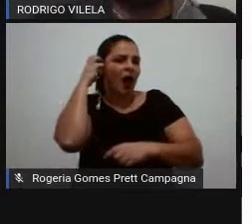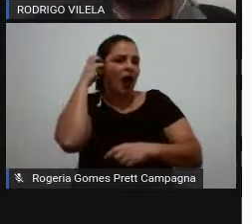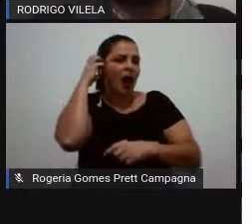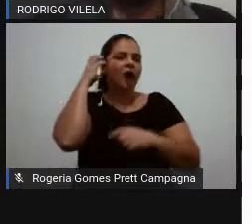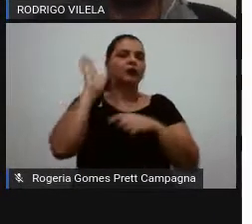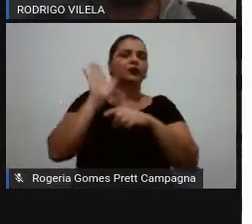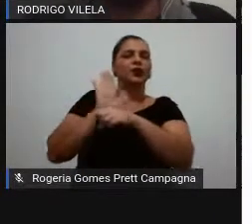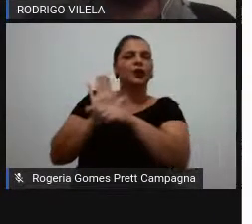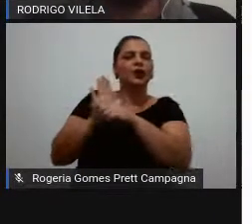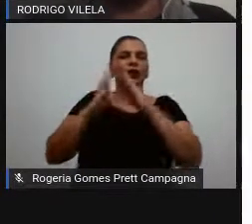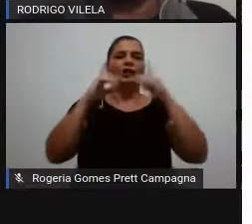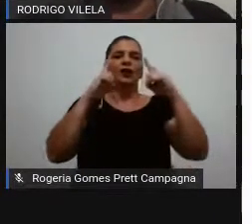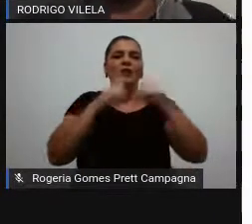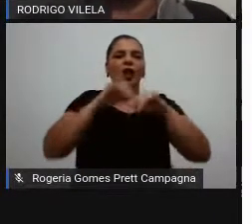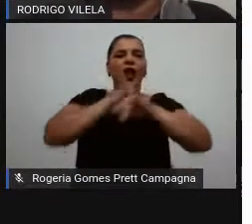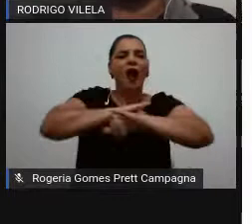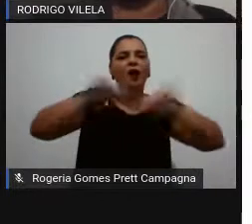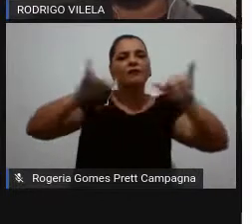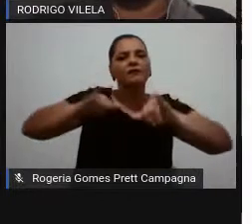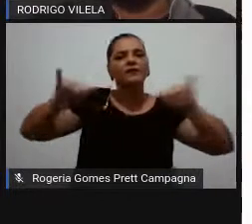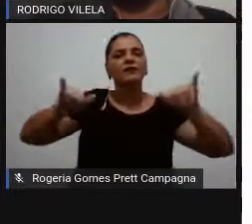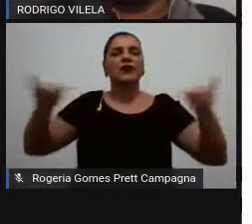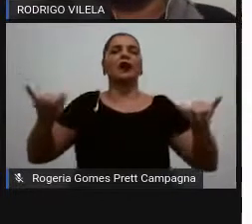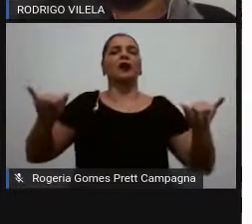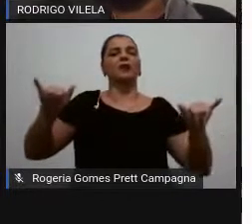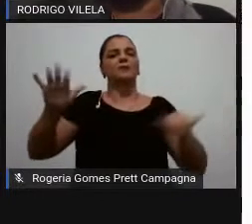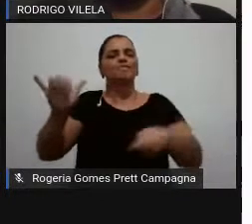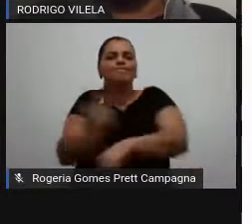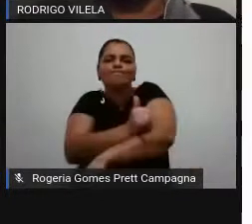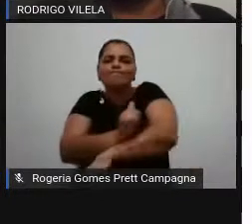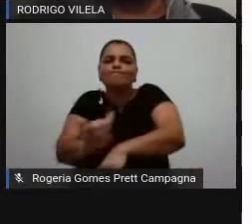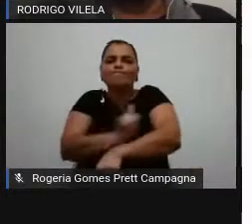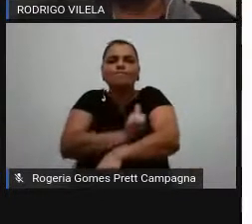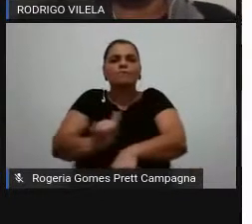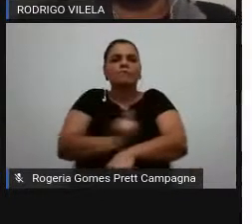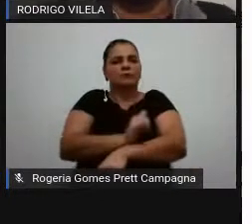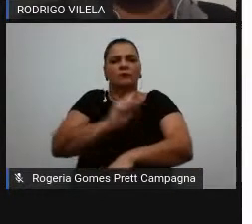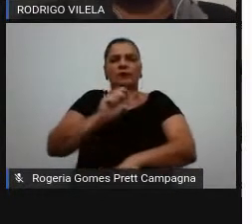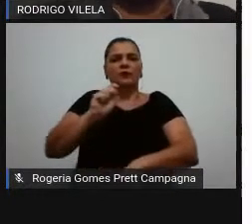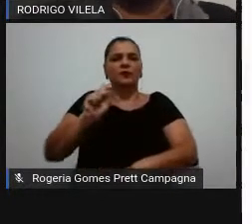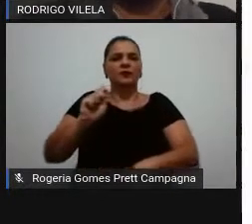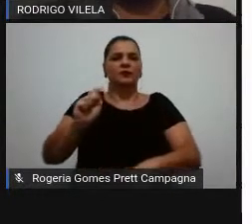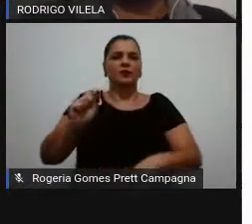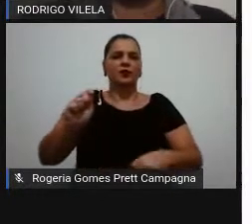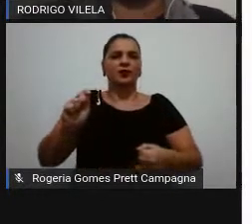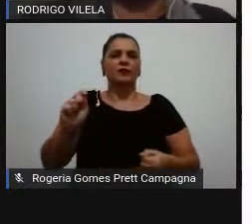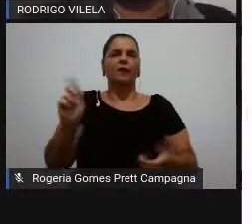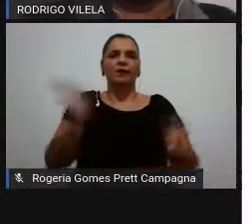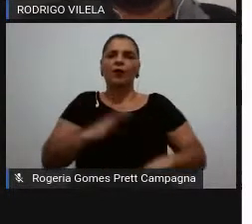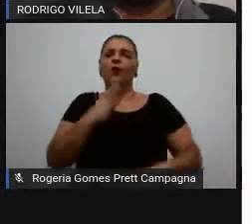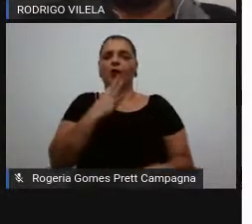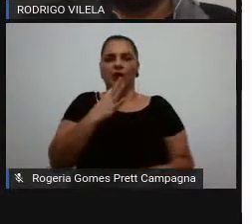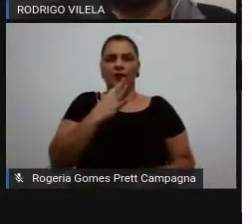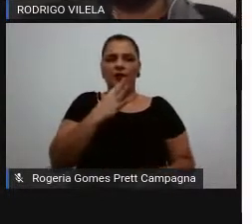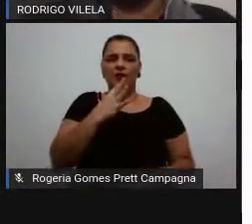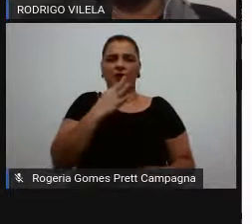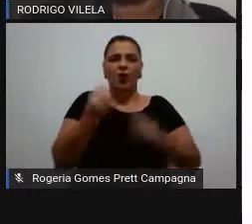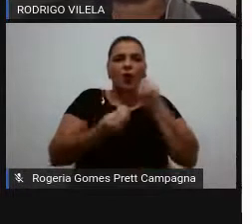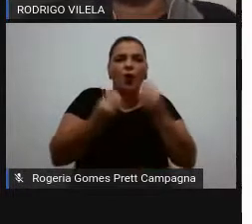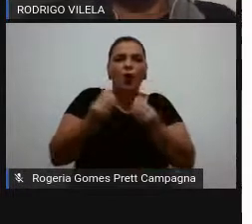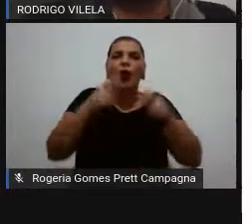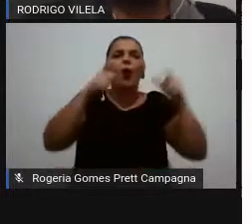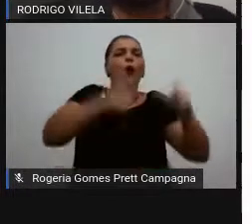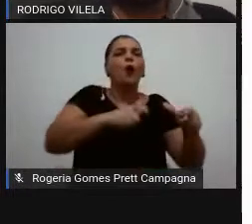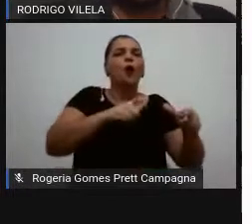aviso nas igrejas. Então, nós usamos esse tipo de estrutura para que a gente pudesse conhecer onde que está esse estudante, em